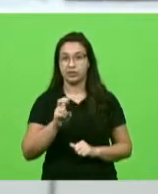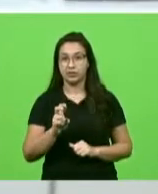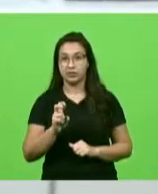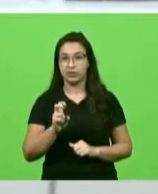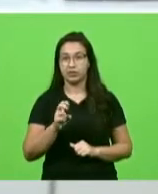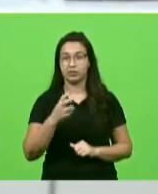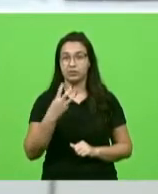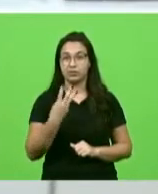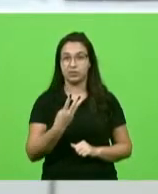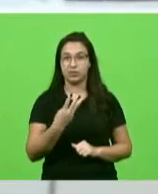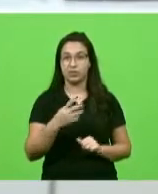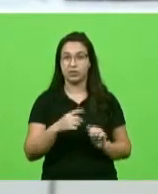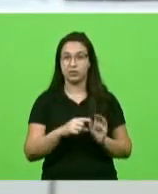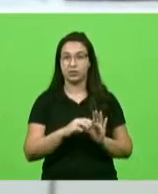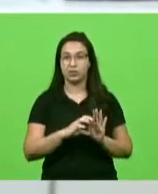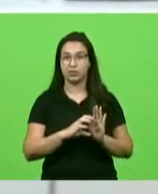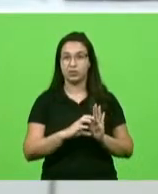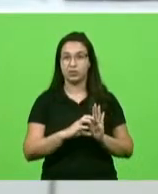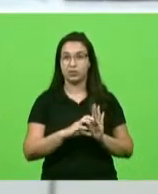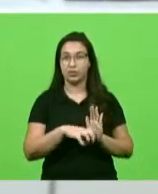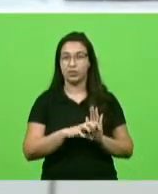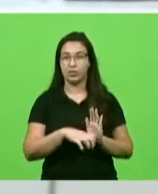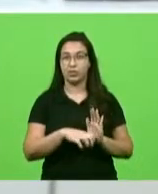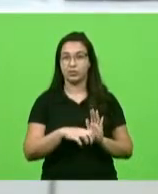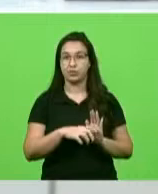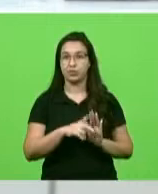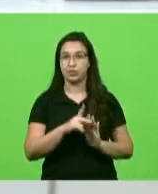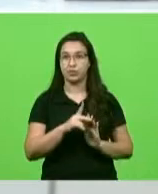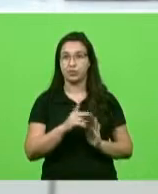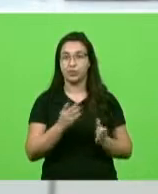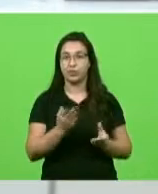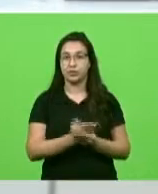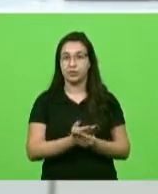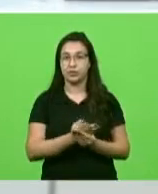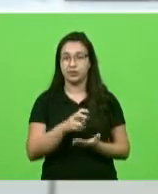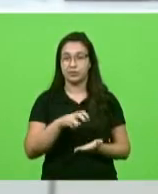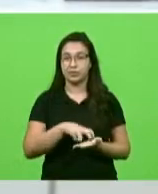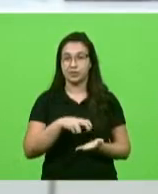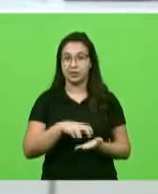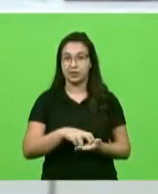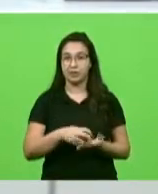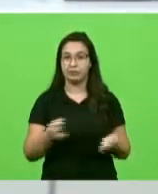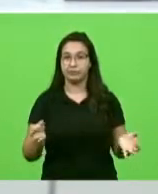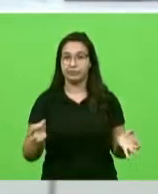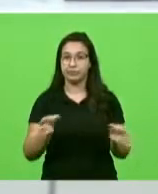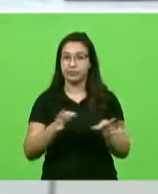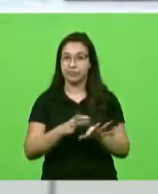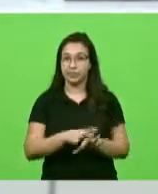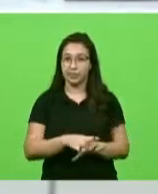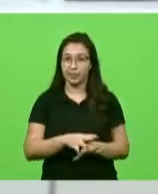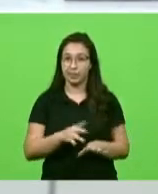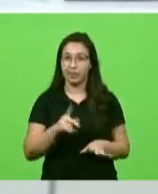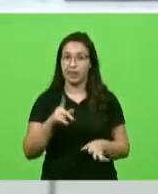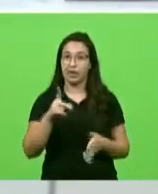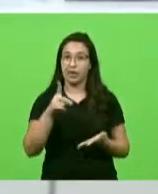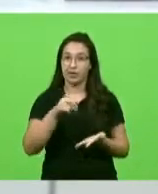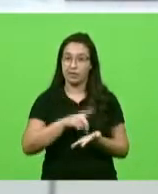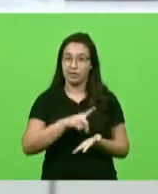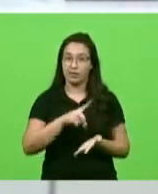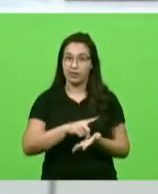três no código de processo penal penal e finalmente conclui e e a verdade